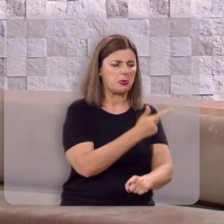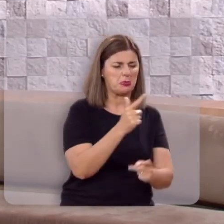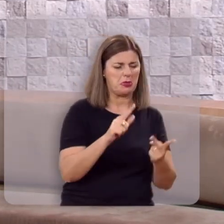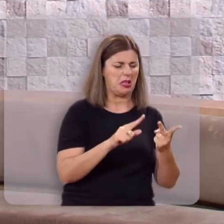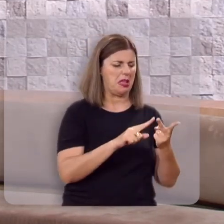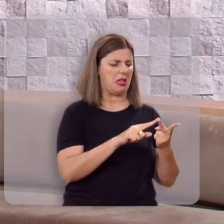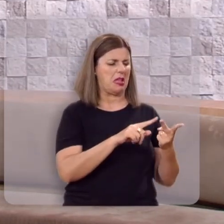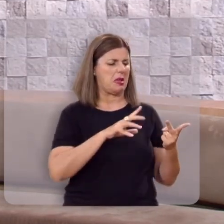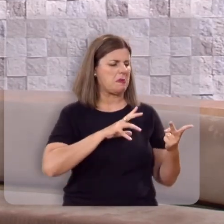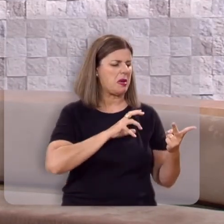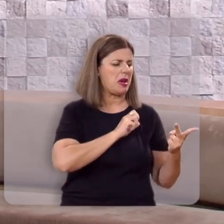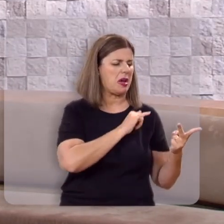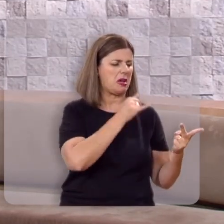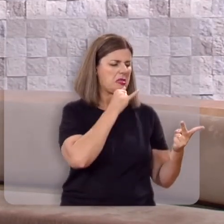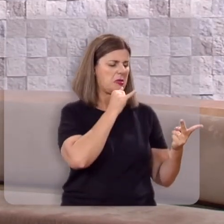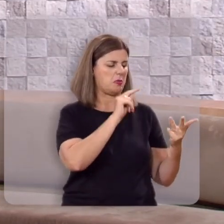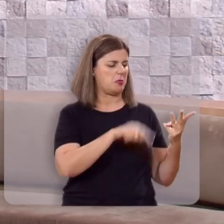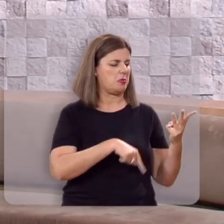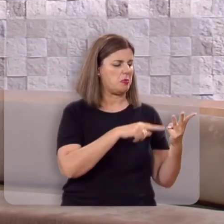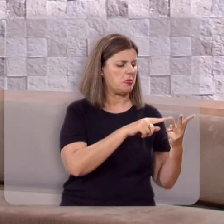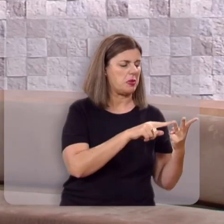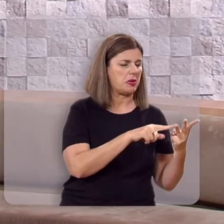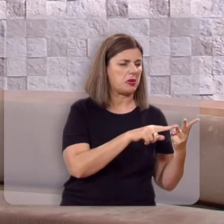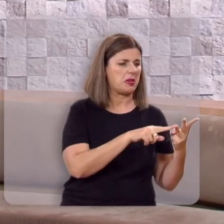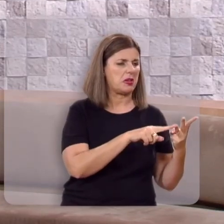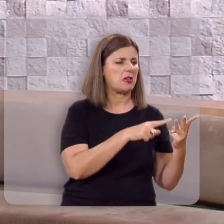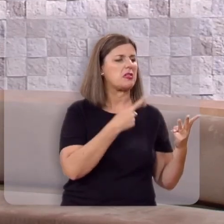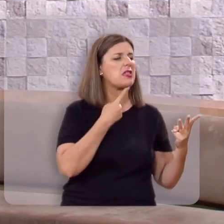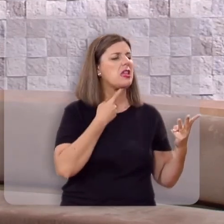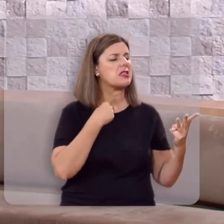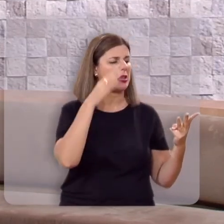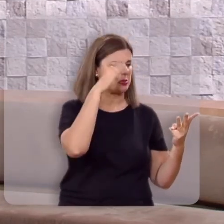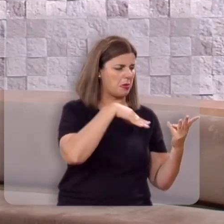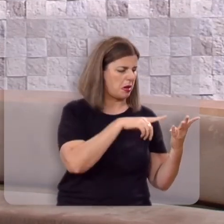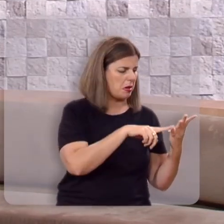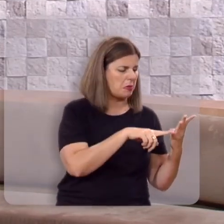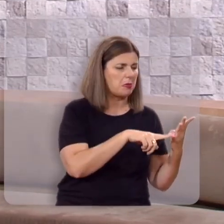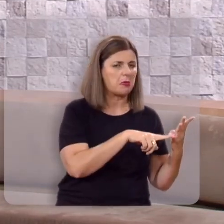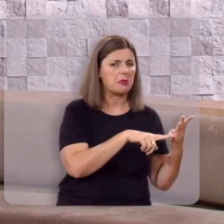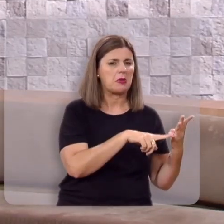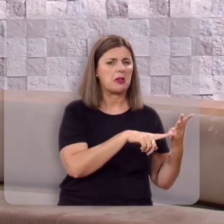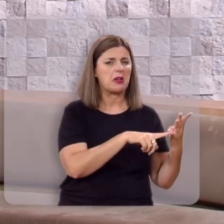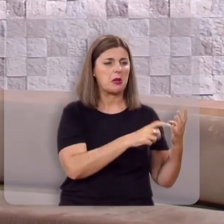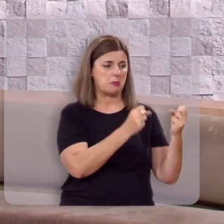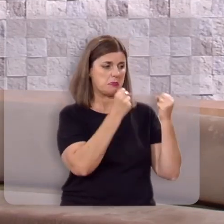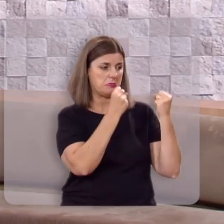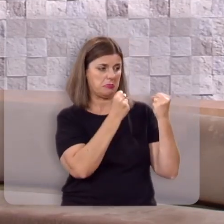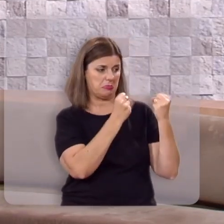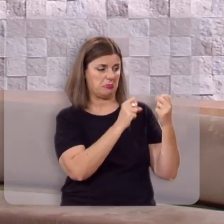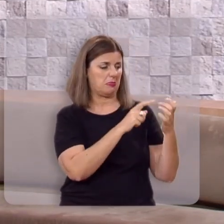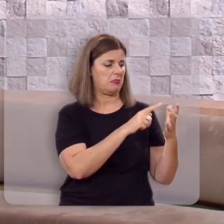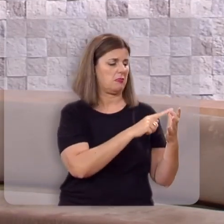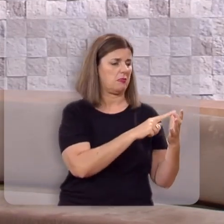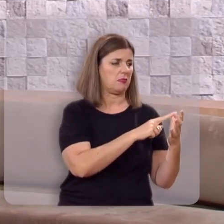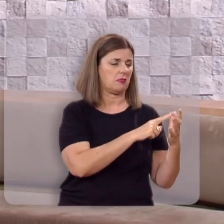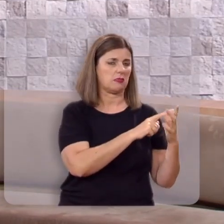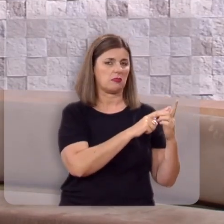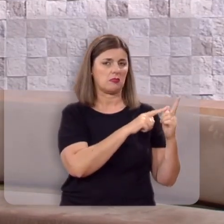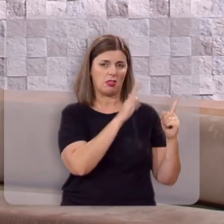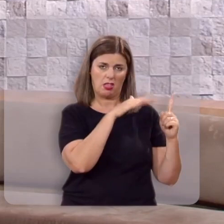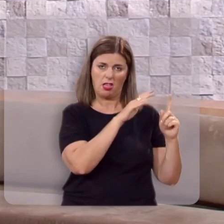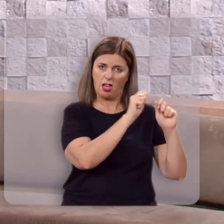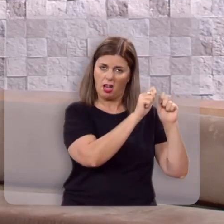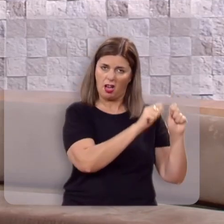impureza, paixão lasciva, desejo maligno, avareza, que é a